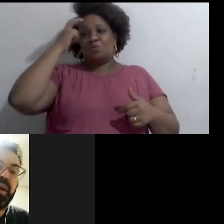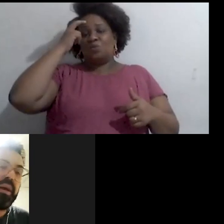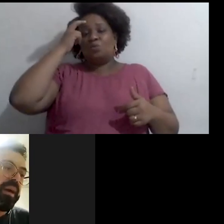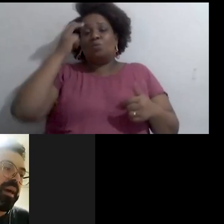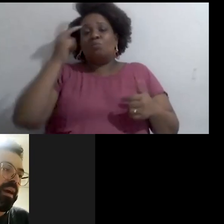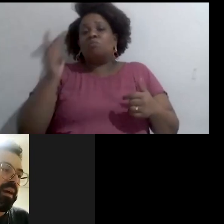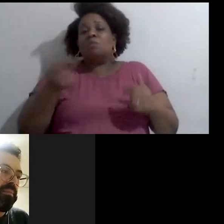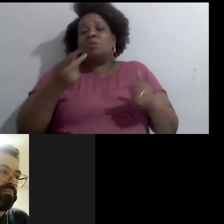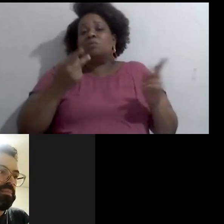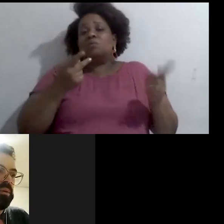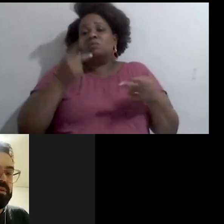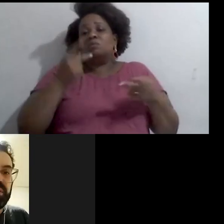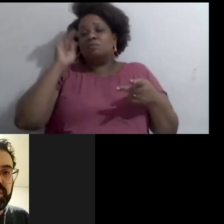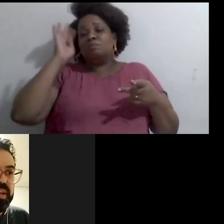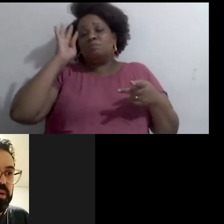em cidades